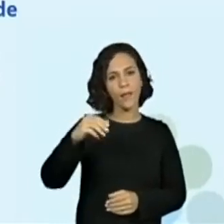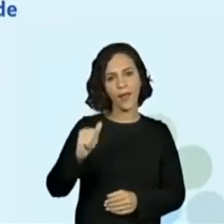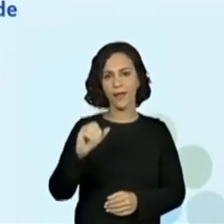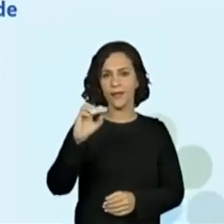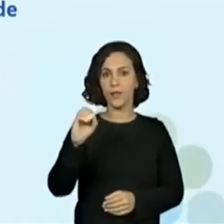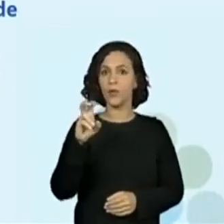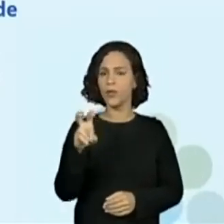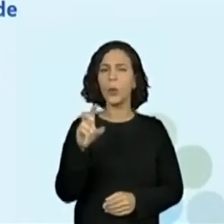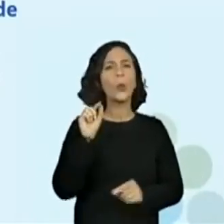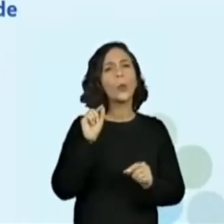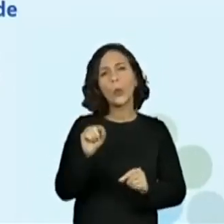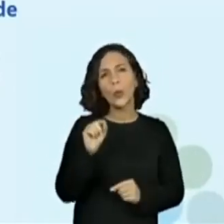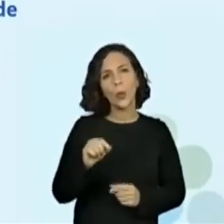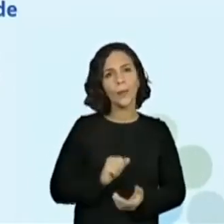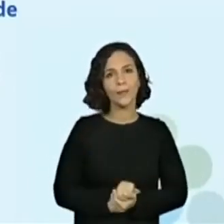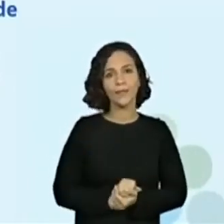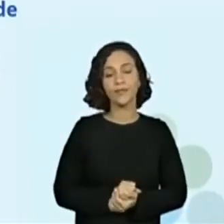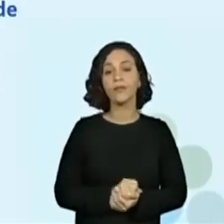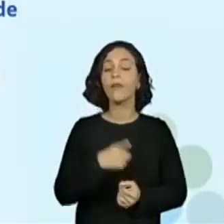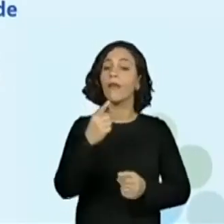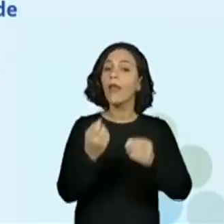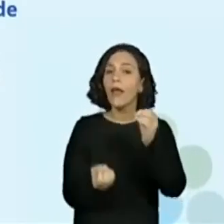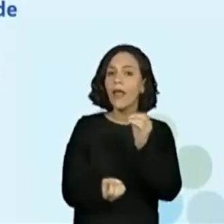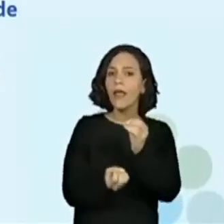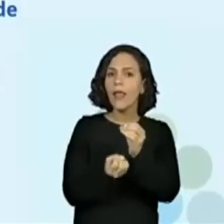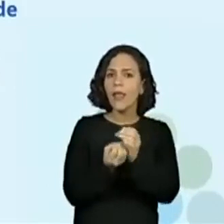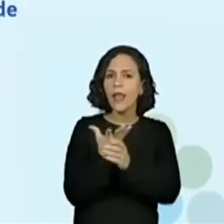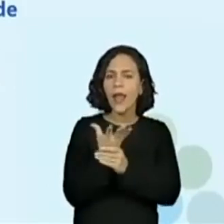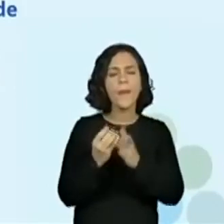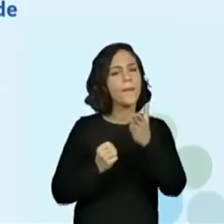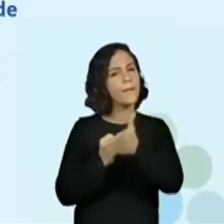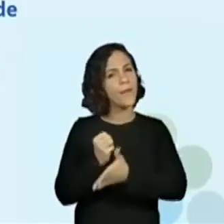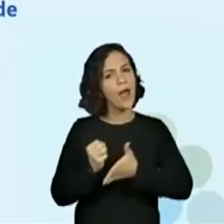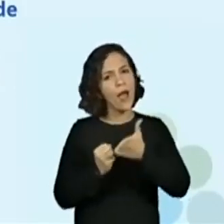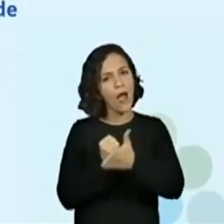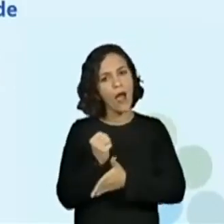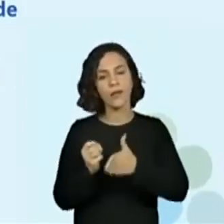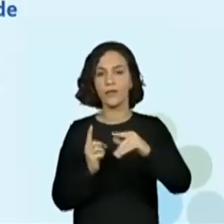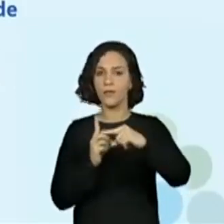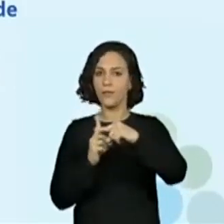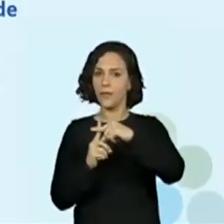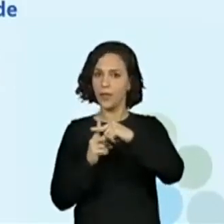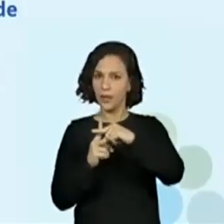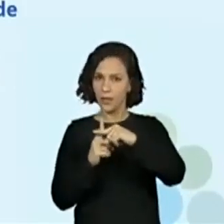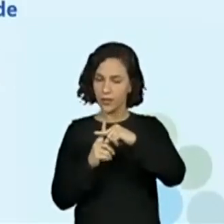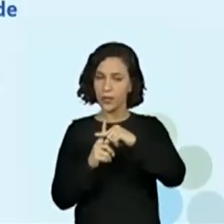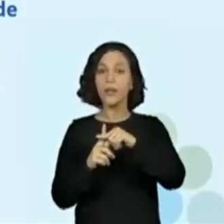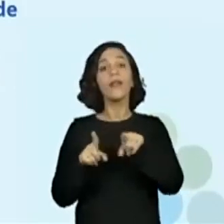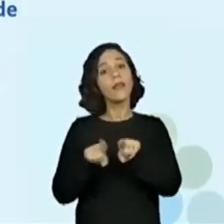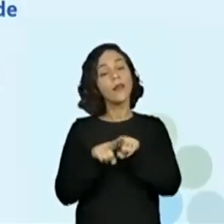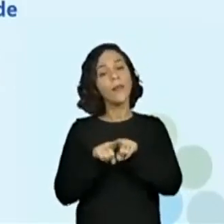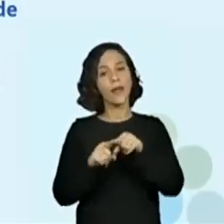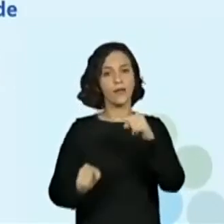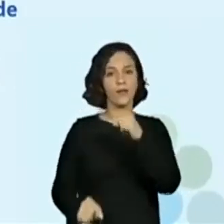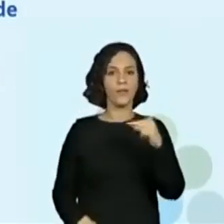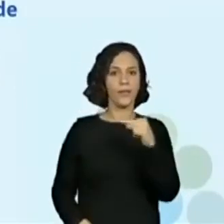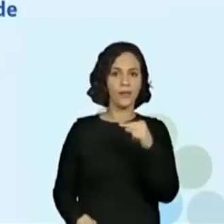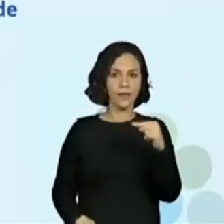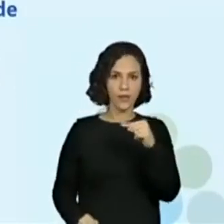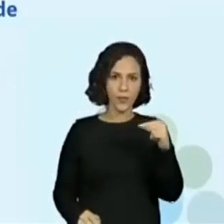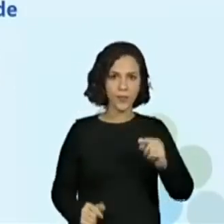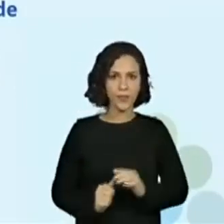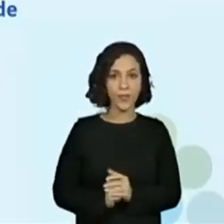EF02MA05, que diz respeito a construir fatos básicos da adição e da subtração